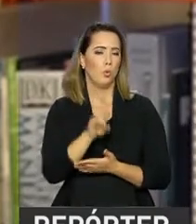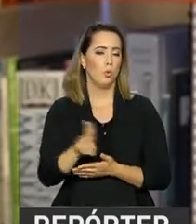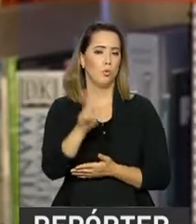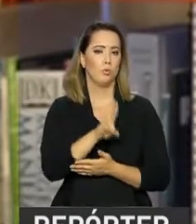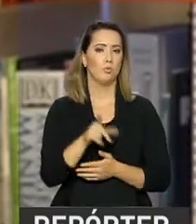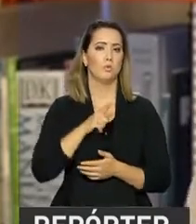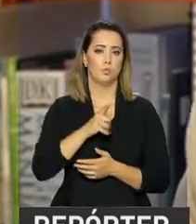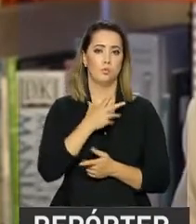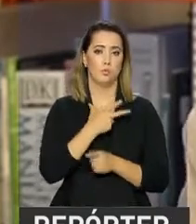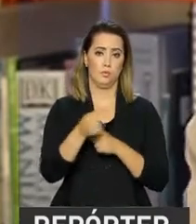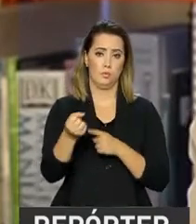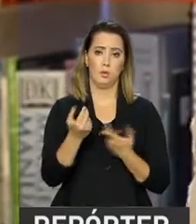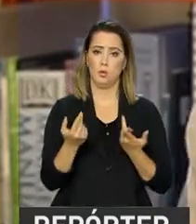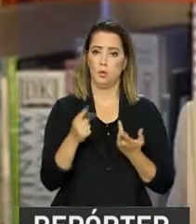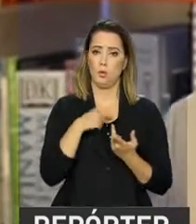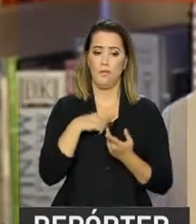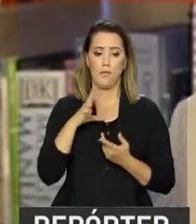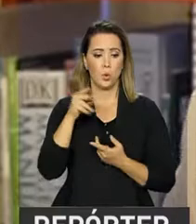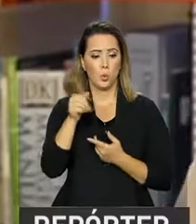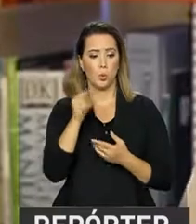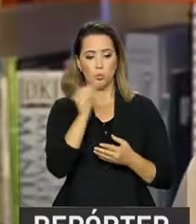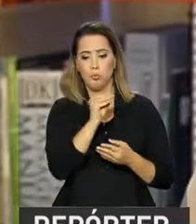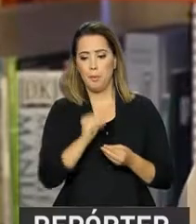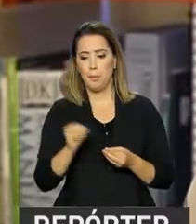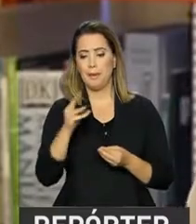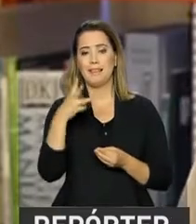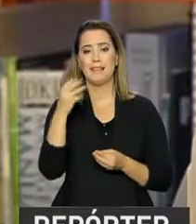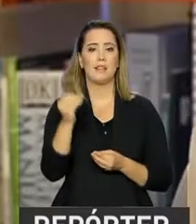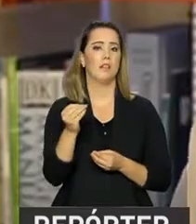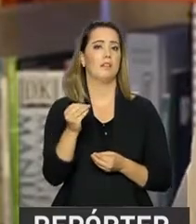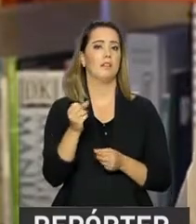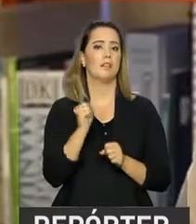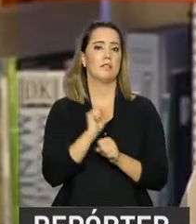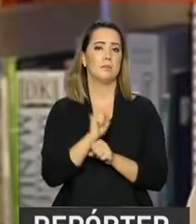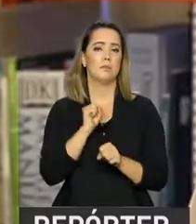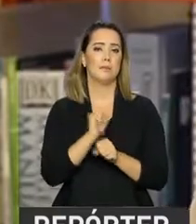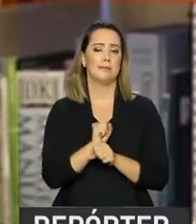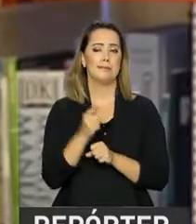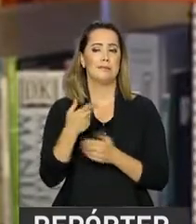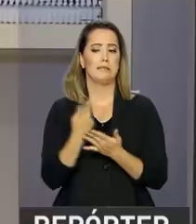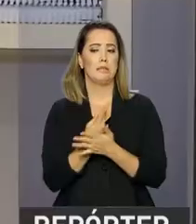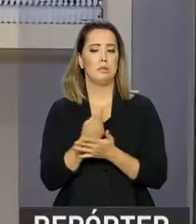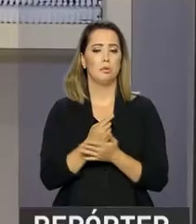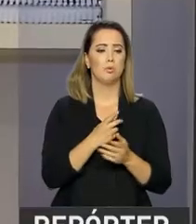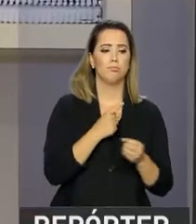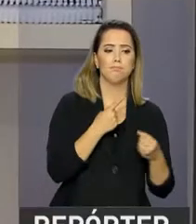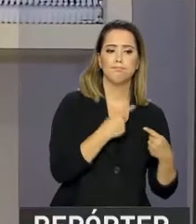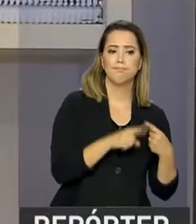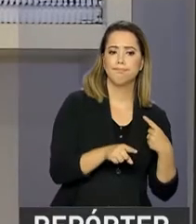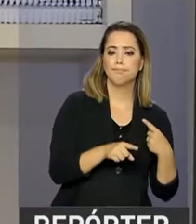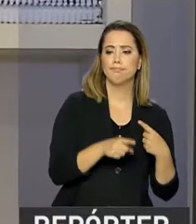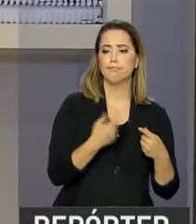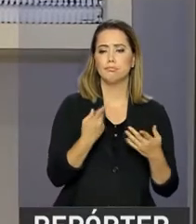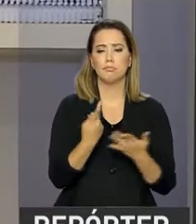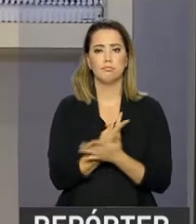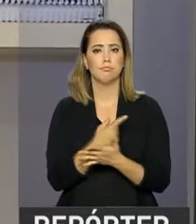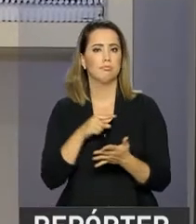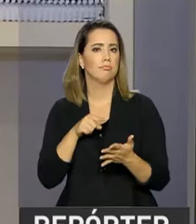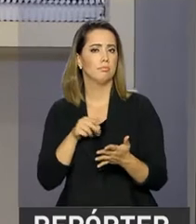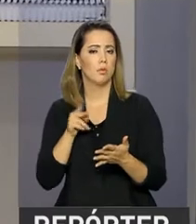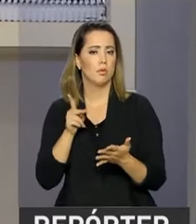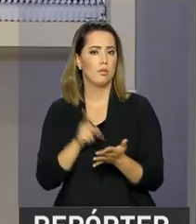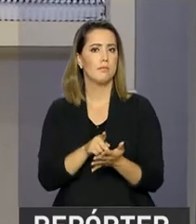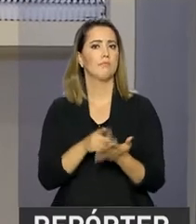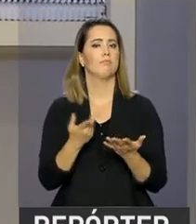sua avaliação ao invés de avaliar todas as 30 e ficar sujeito a erros e acertos este foi um dos motivos que levaram a secretaria